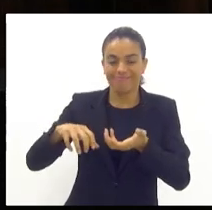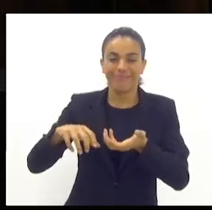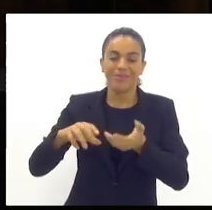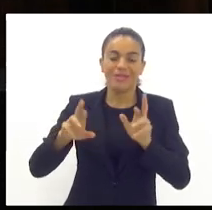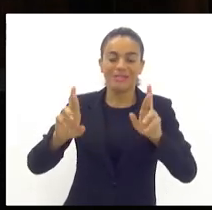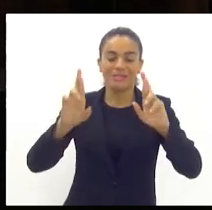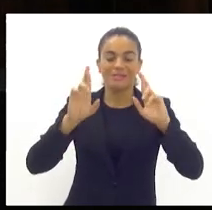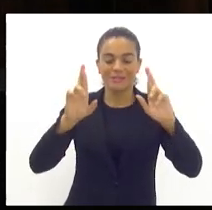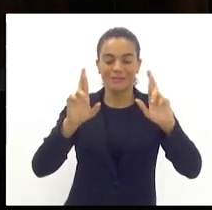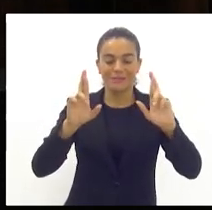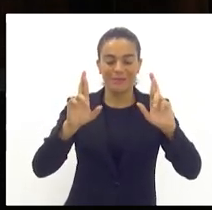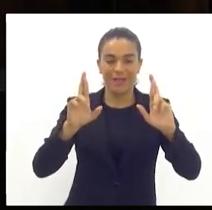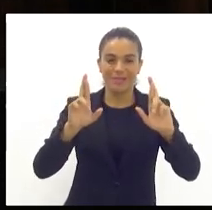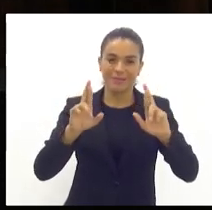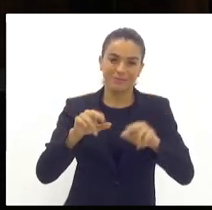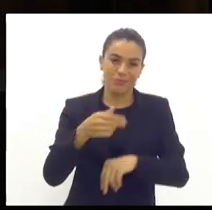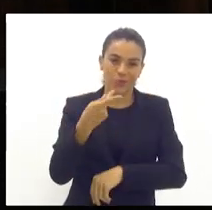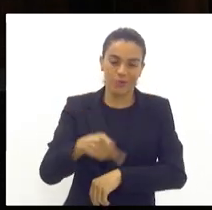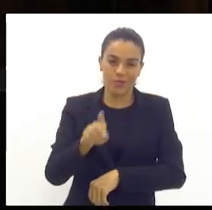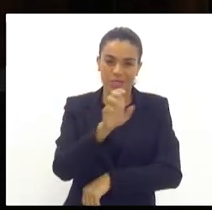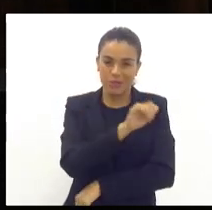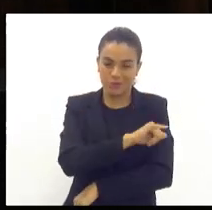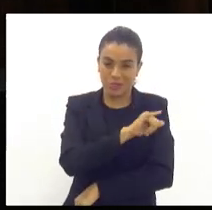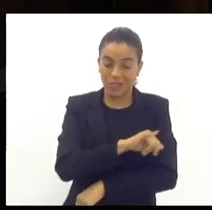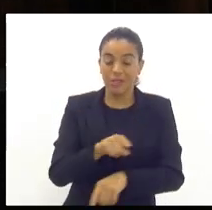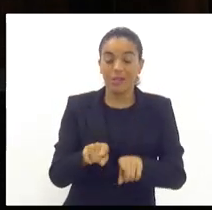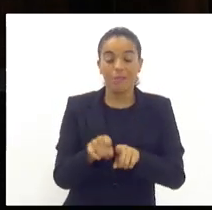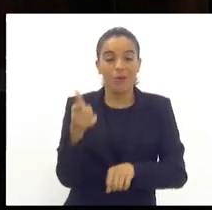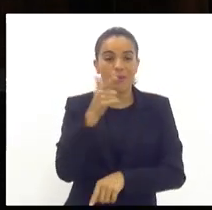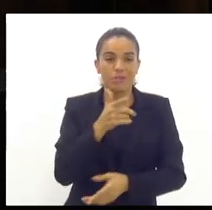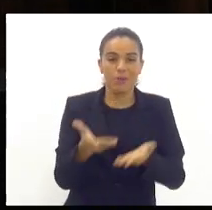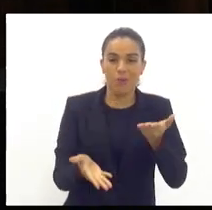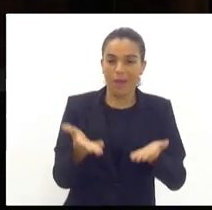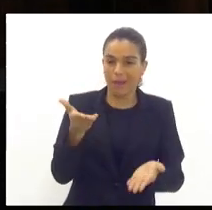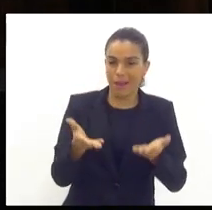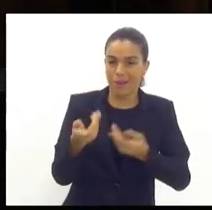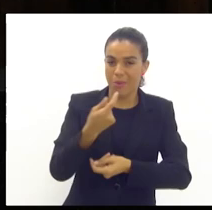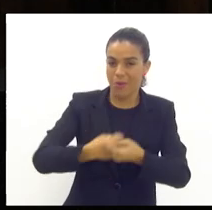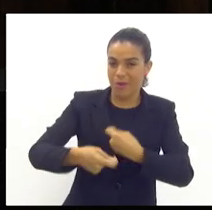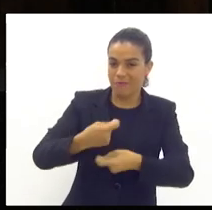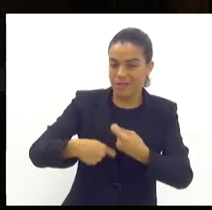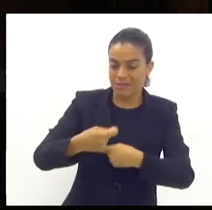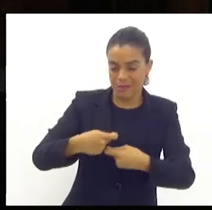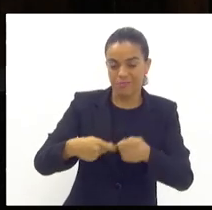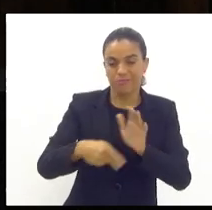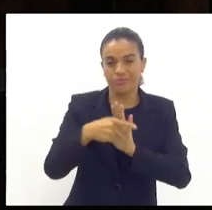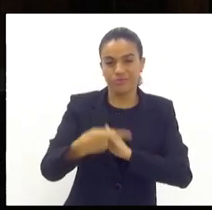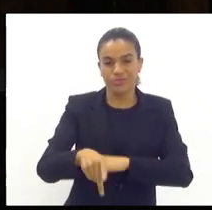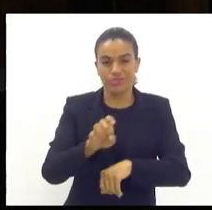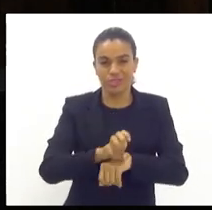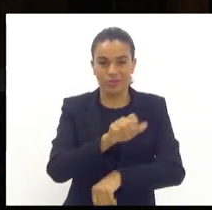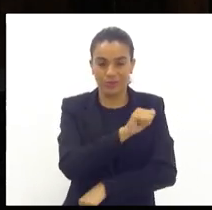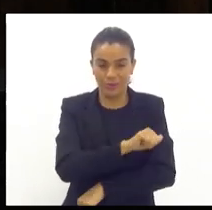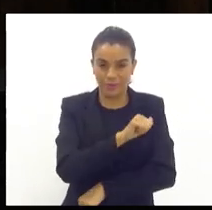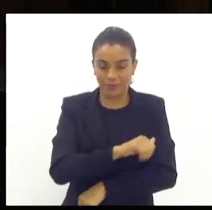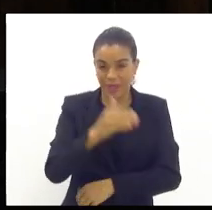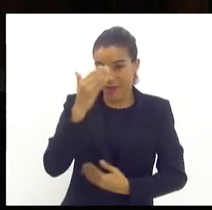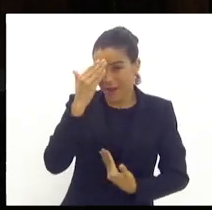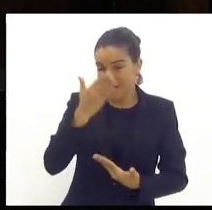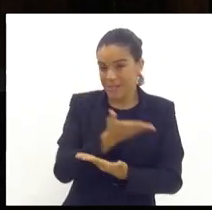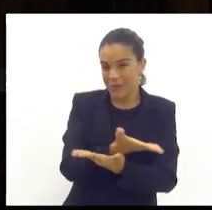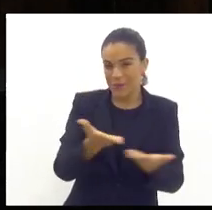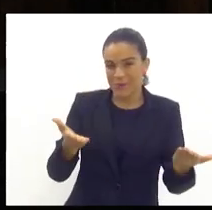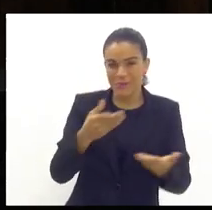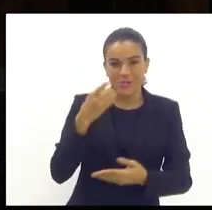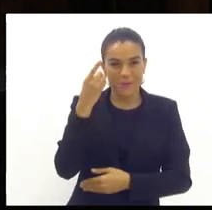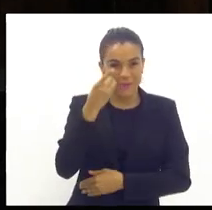Janeiro, trazendo, acima de tudo, equilíbrio orçamentário ao nosso Estado. Então, quero agradecer ao deputado Valdo Ceasa e aos deputados